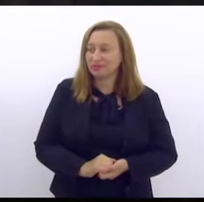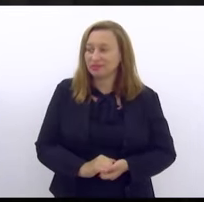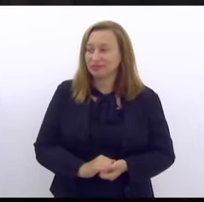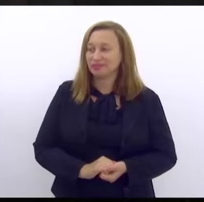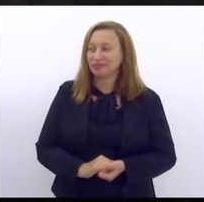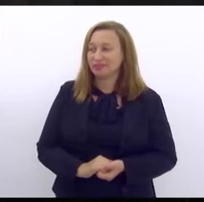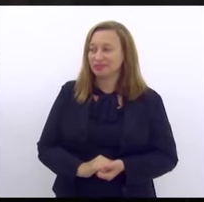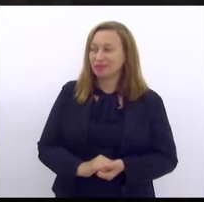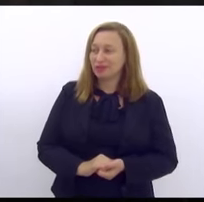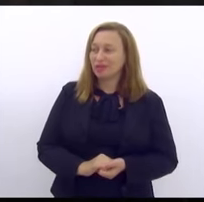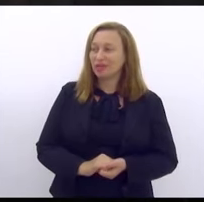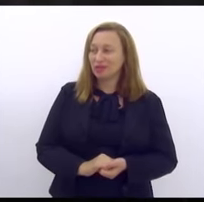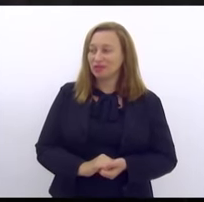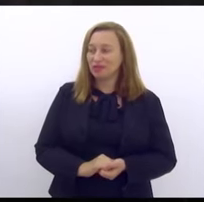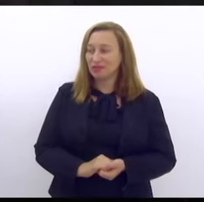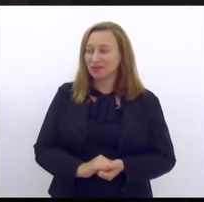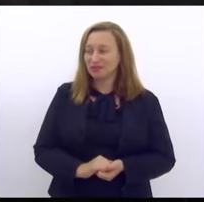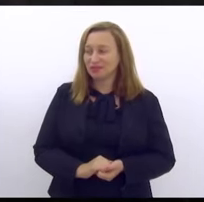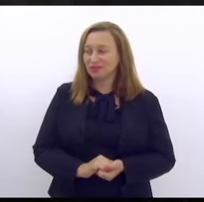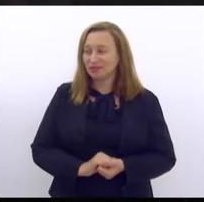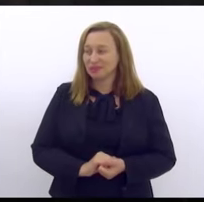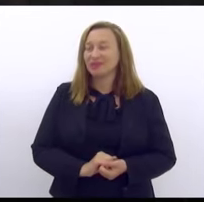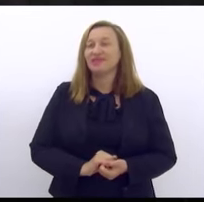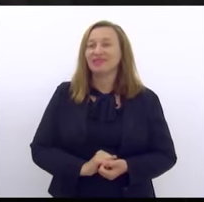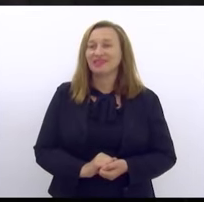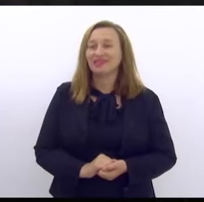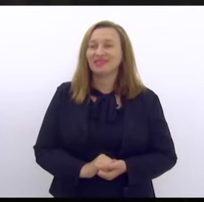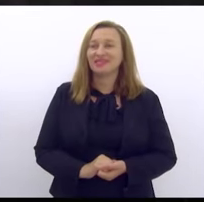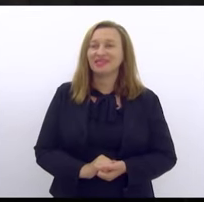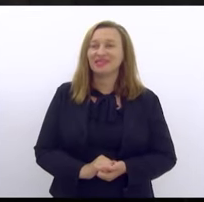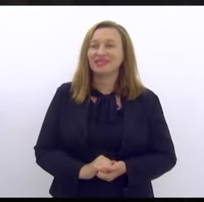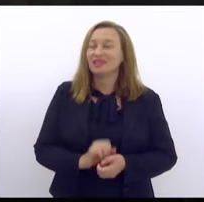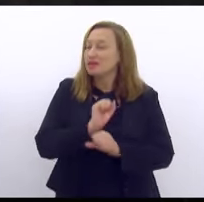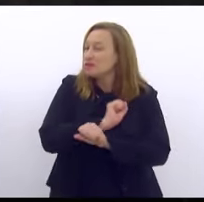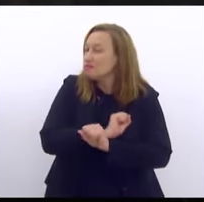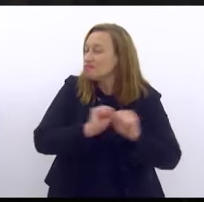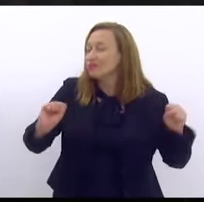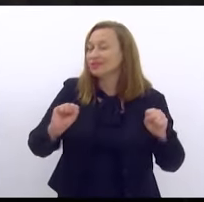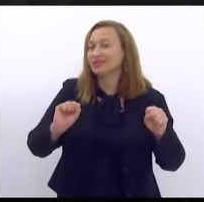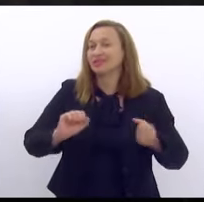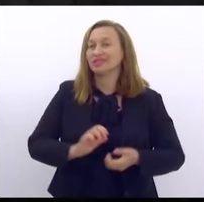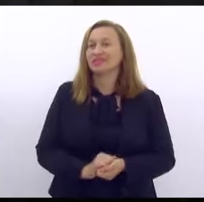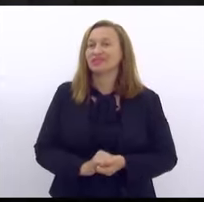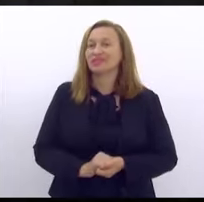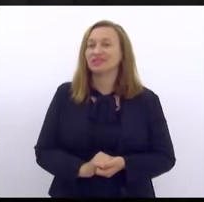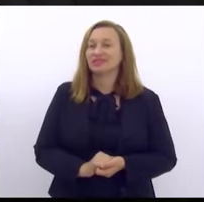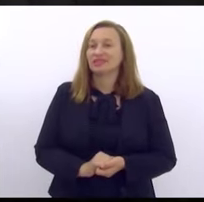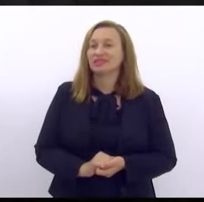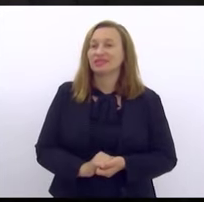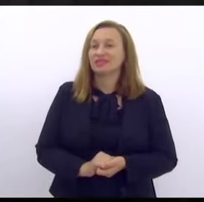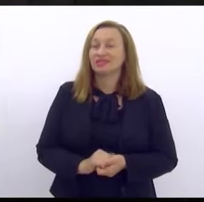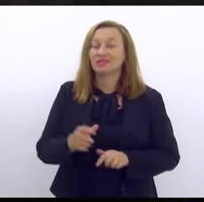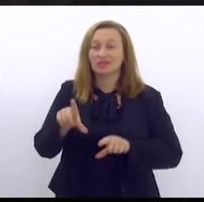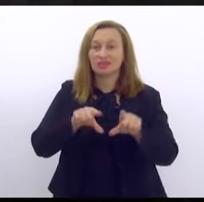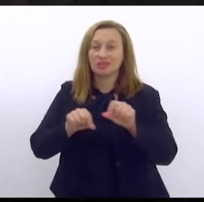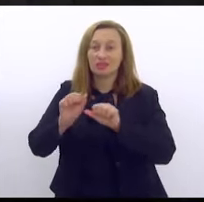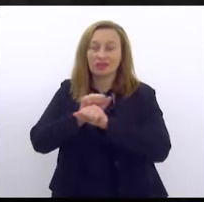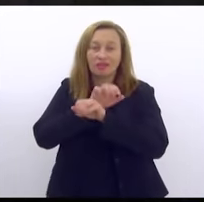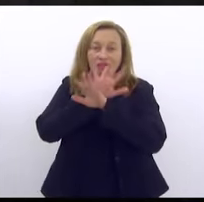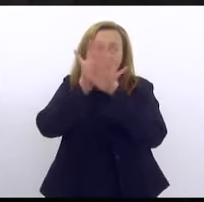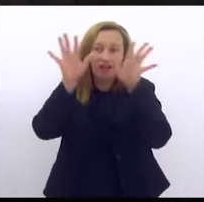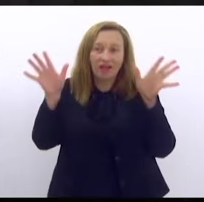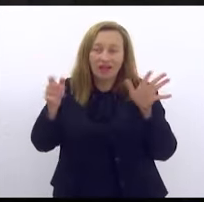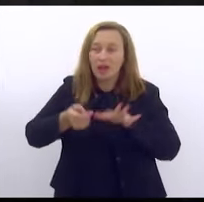como todas as regras da missão é impossível de você defini-las com clareza